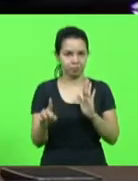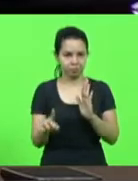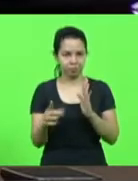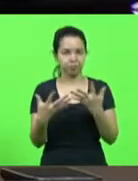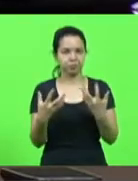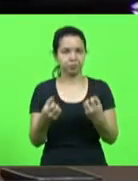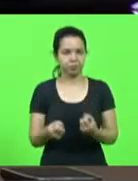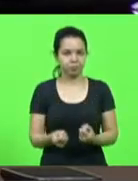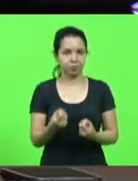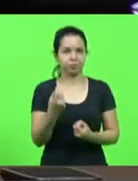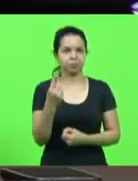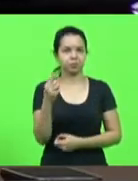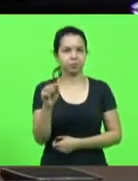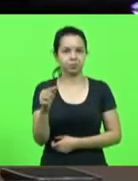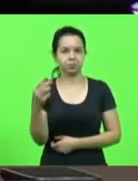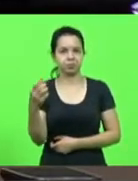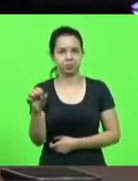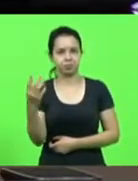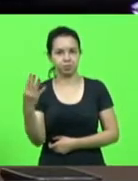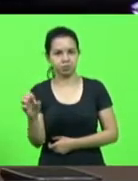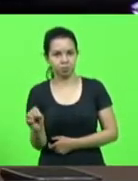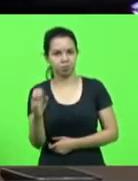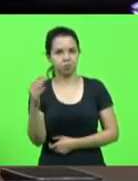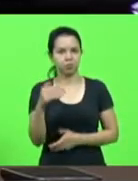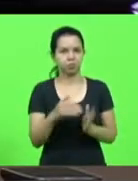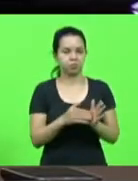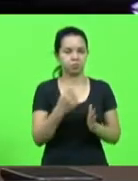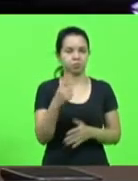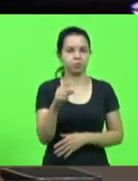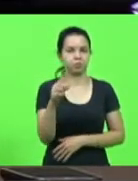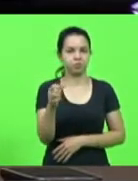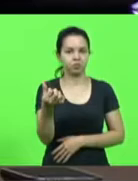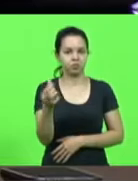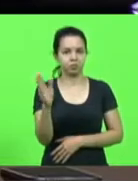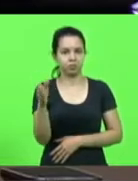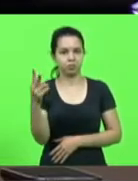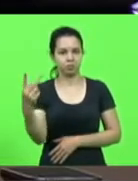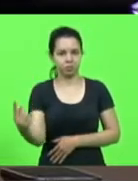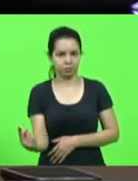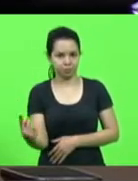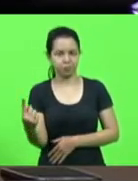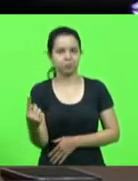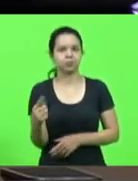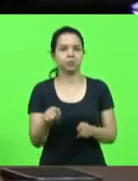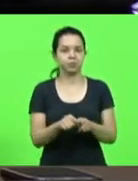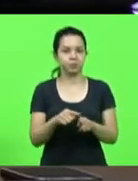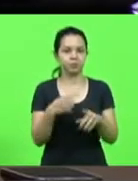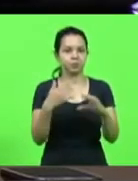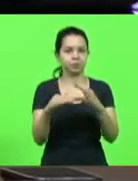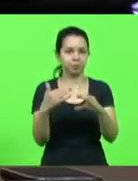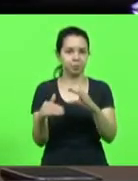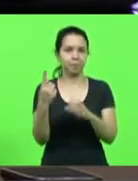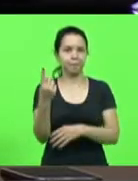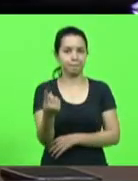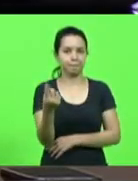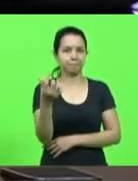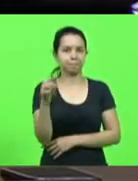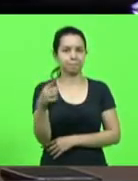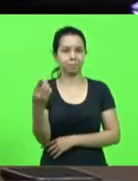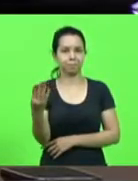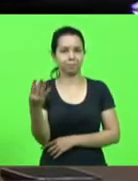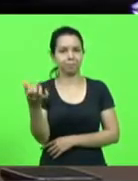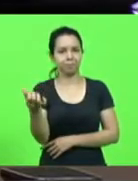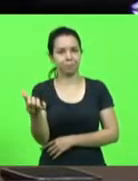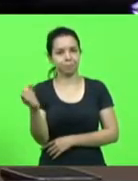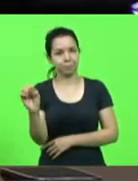1138 a 1146/21 e comunicou que vai encaminhar aos destinatários as indicações 1450,